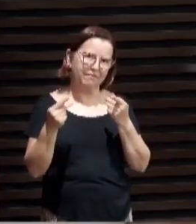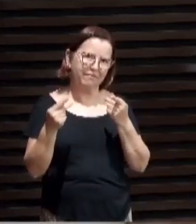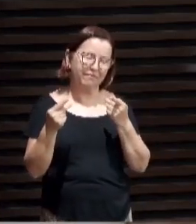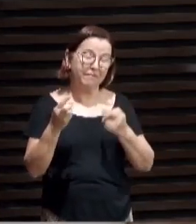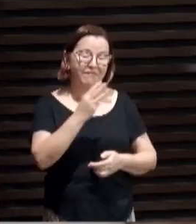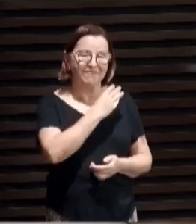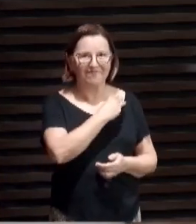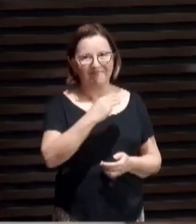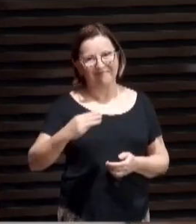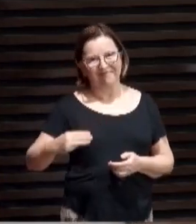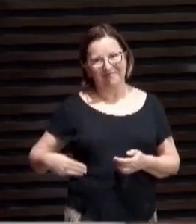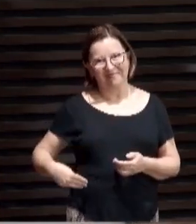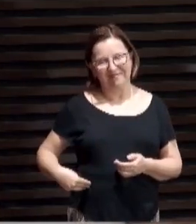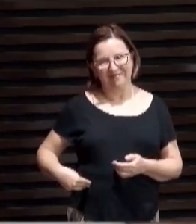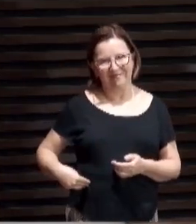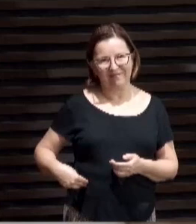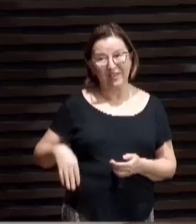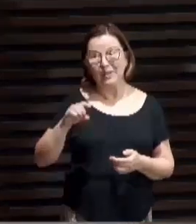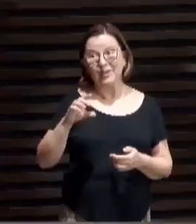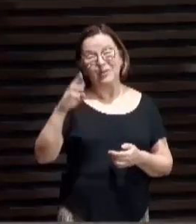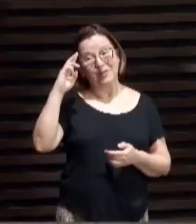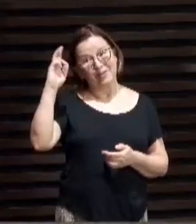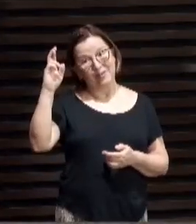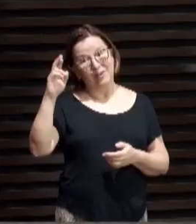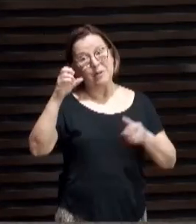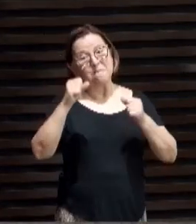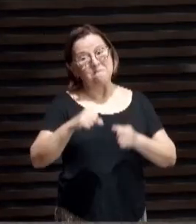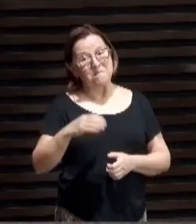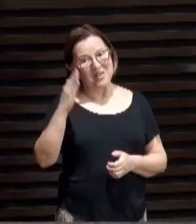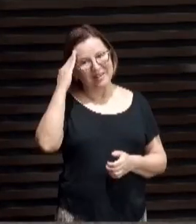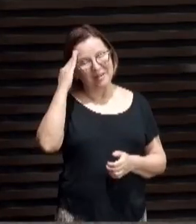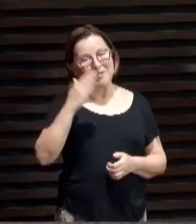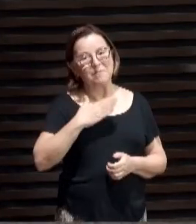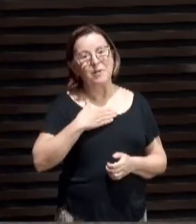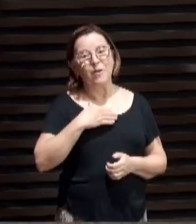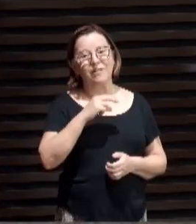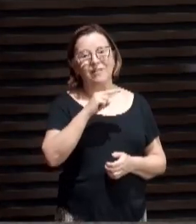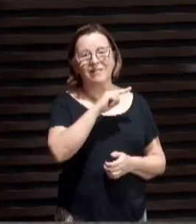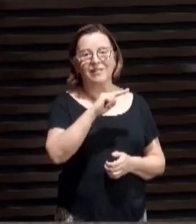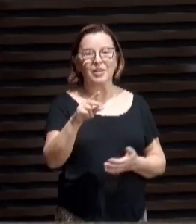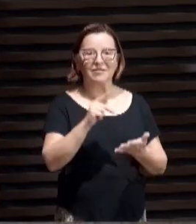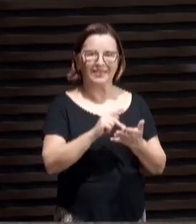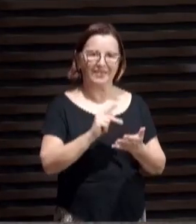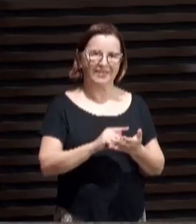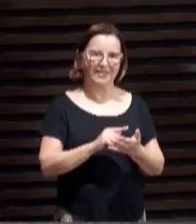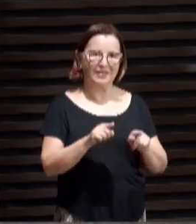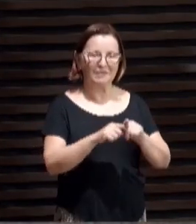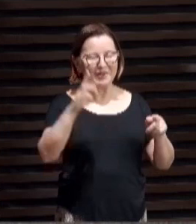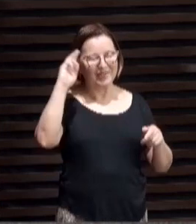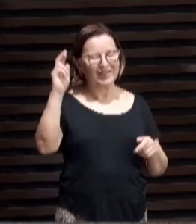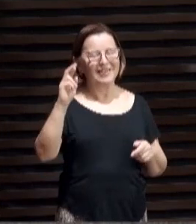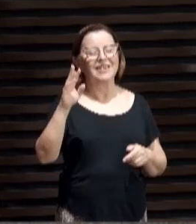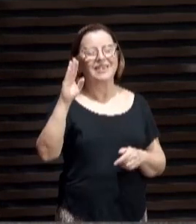mestre, só o Senhor podia saber o meu nome. Mas Ele sabe do nosso